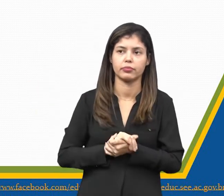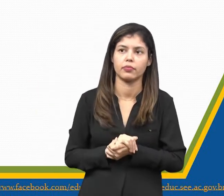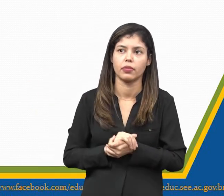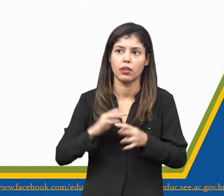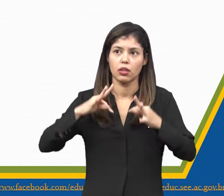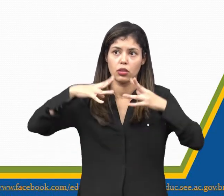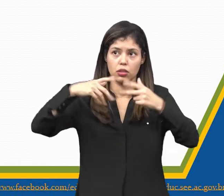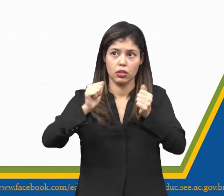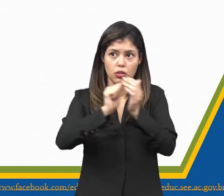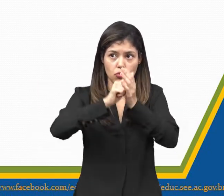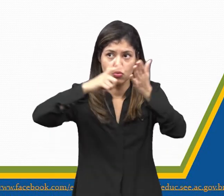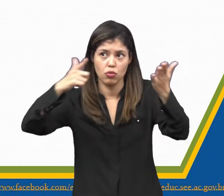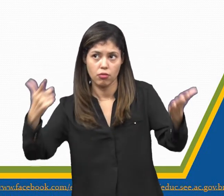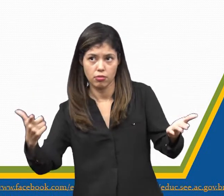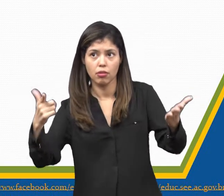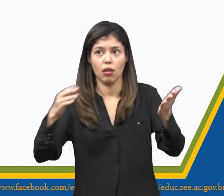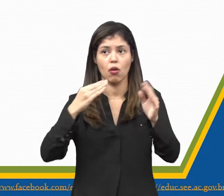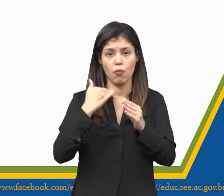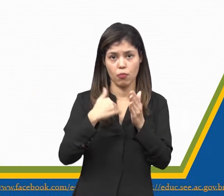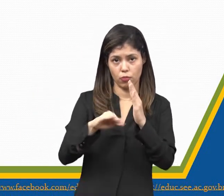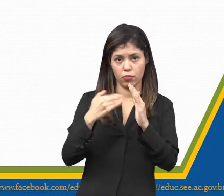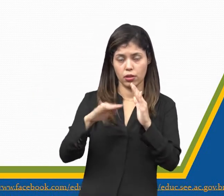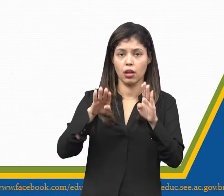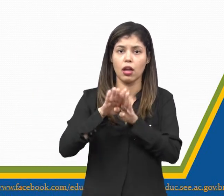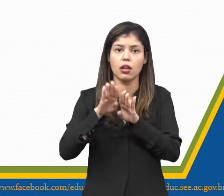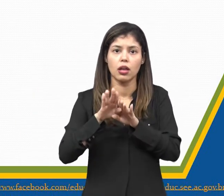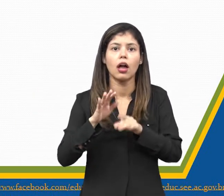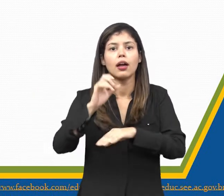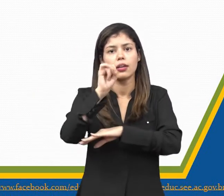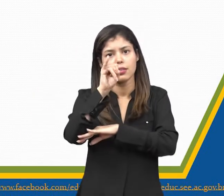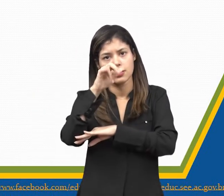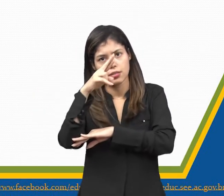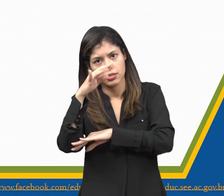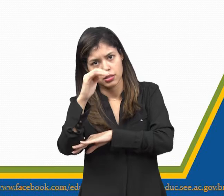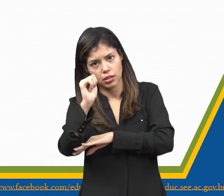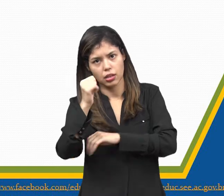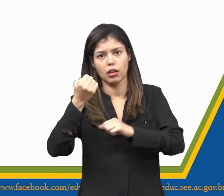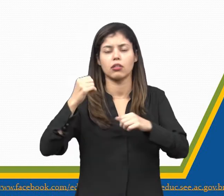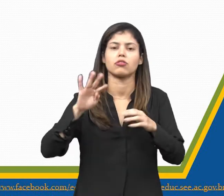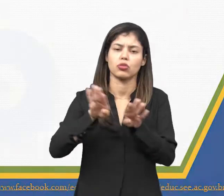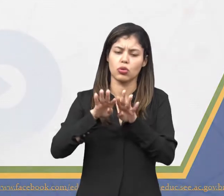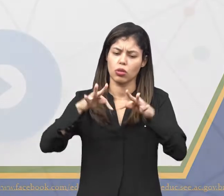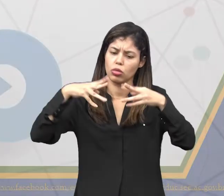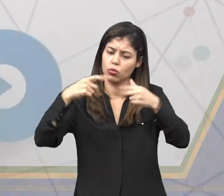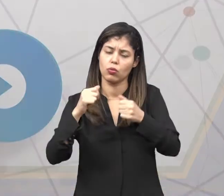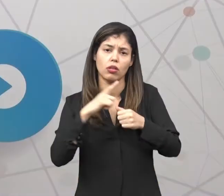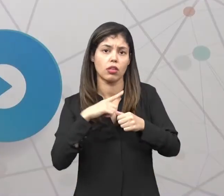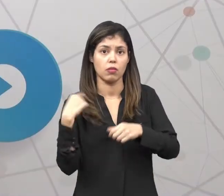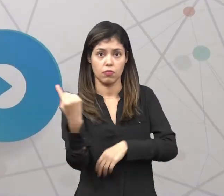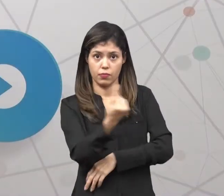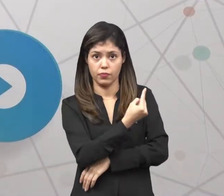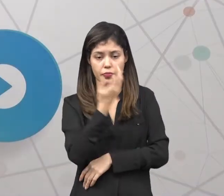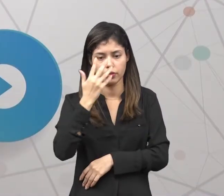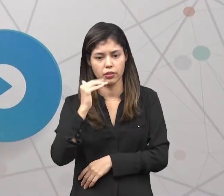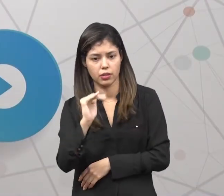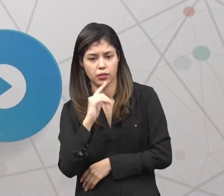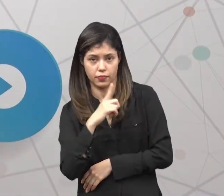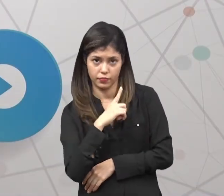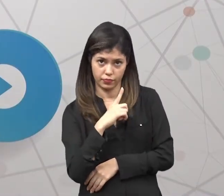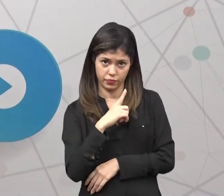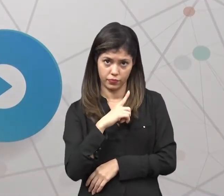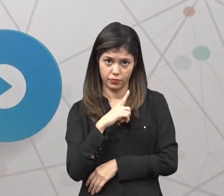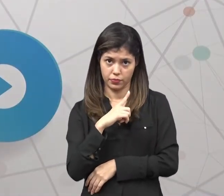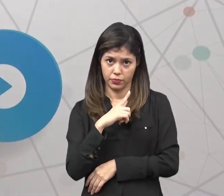publicadas em jornais, revistas e sites e etc. Como a gente viu, o mais comum, né, que a gente tem mais acesso, as crianças, né, como